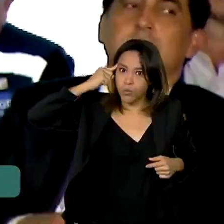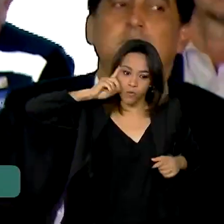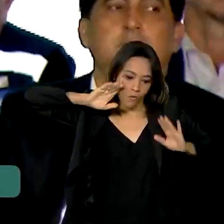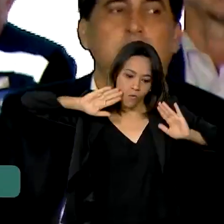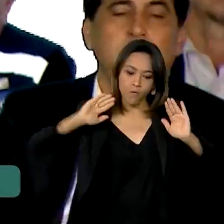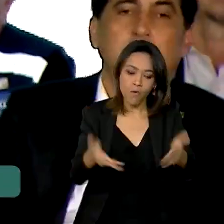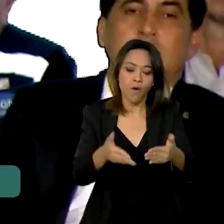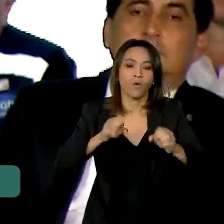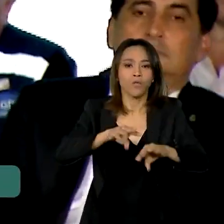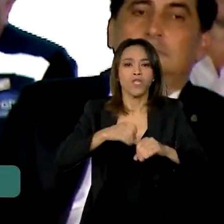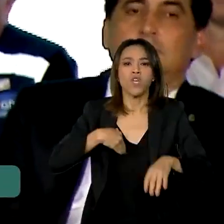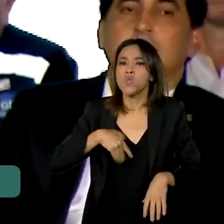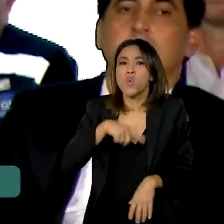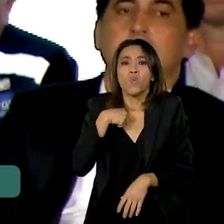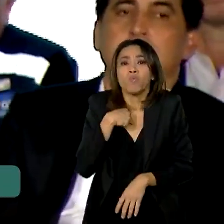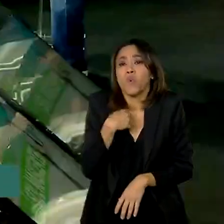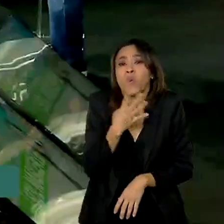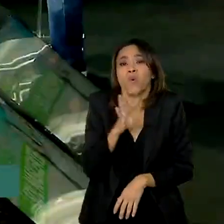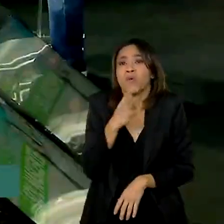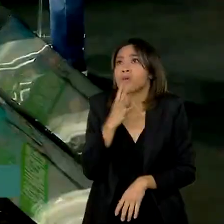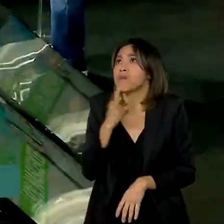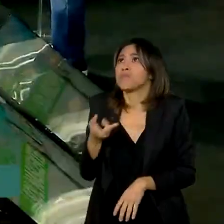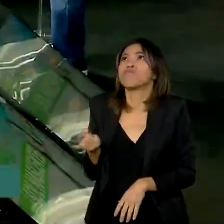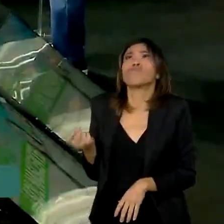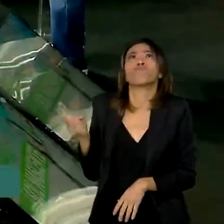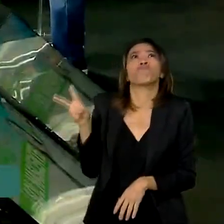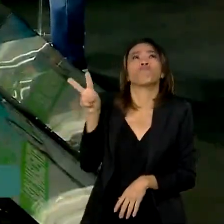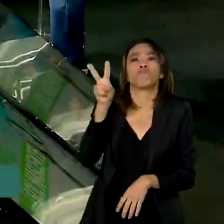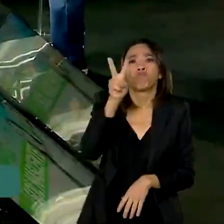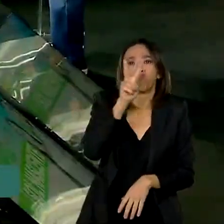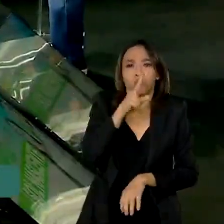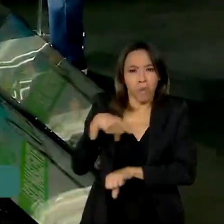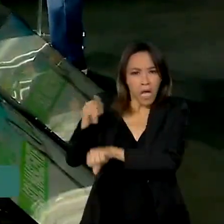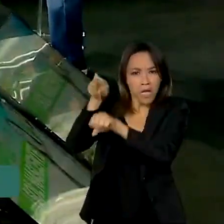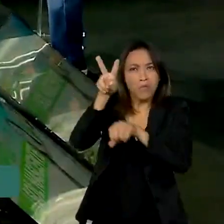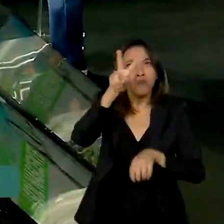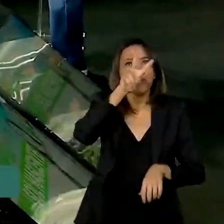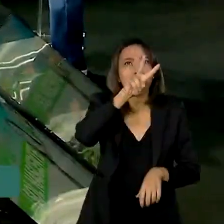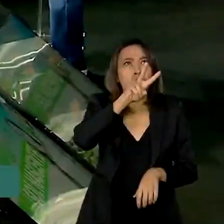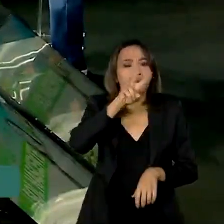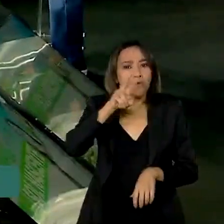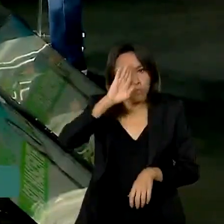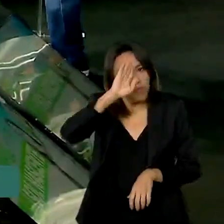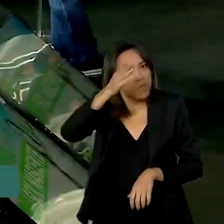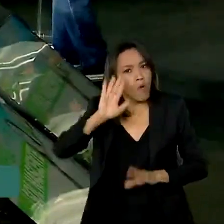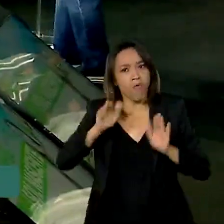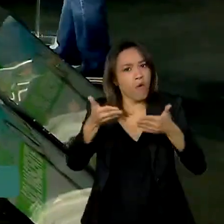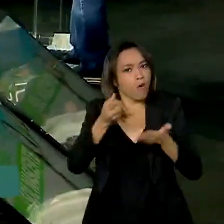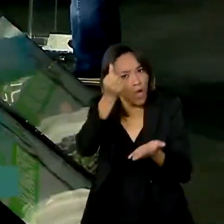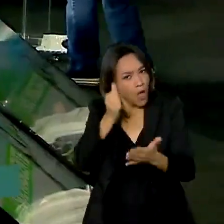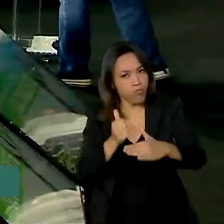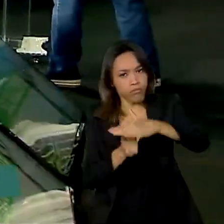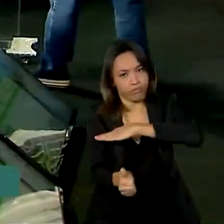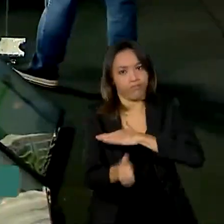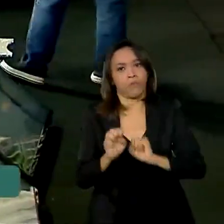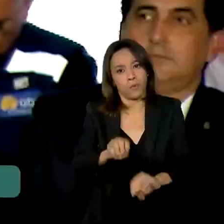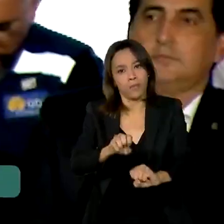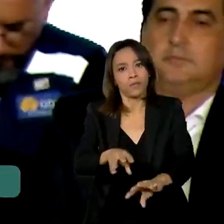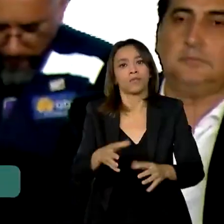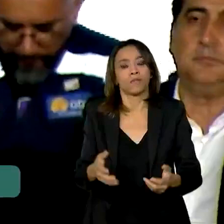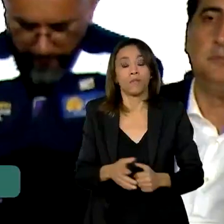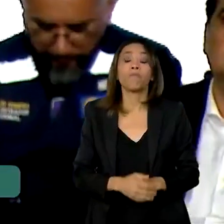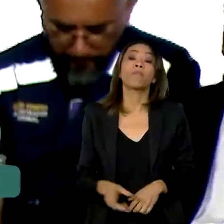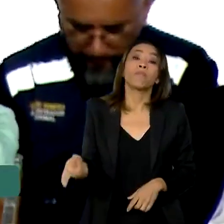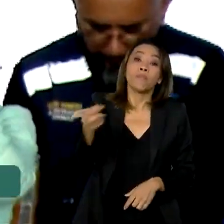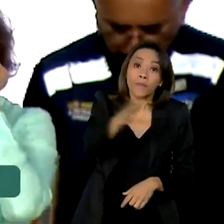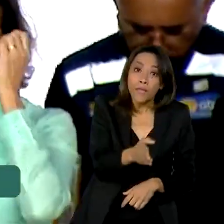mundo que tenha evoluído sem que antes tenha investido na educação. E tenho também